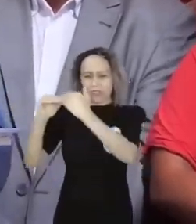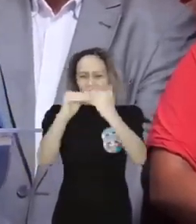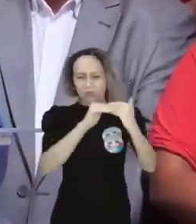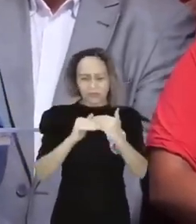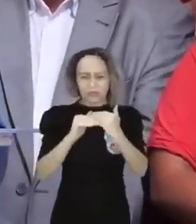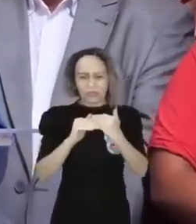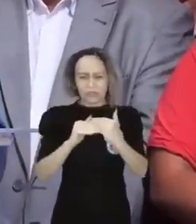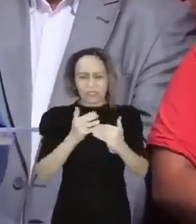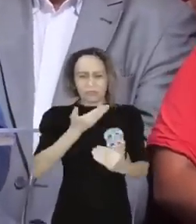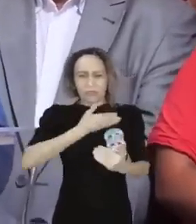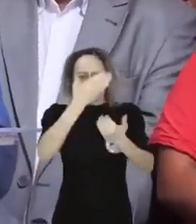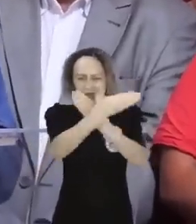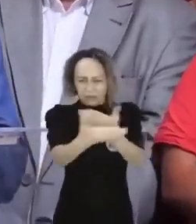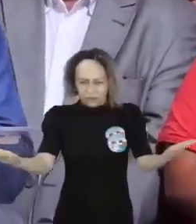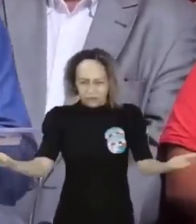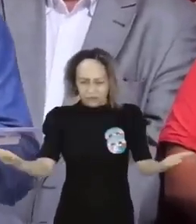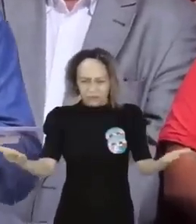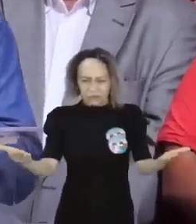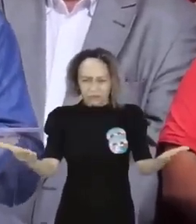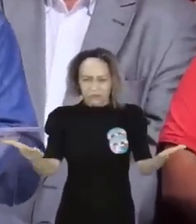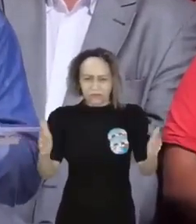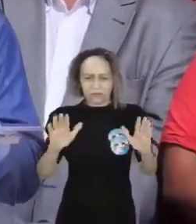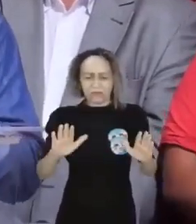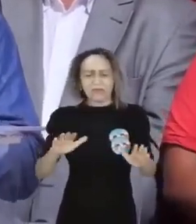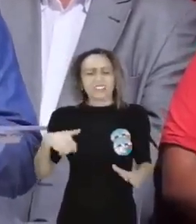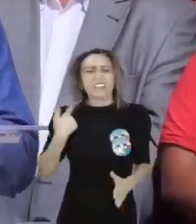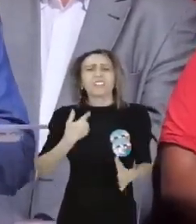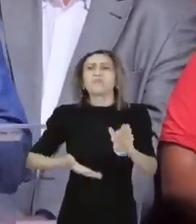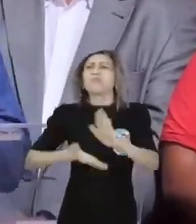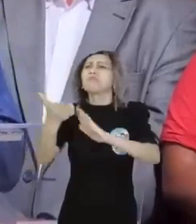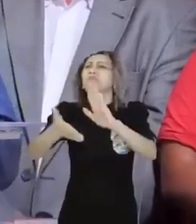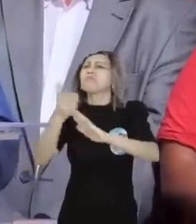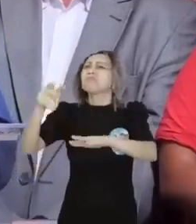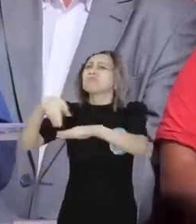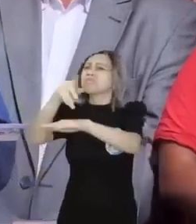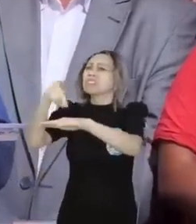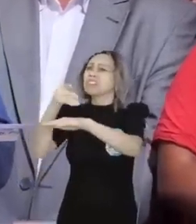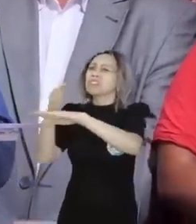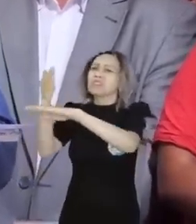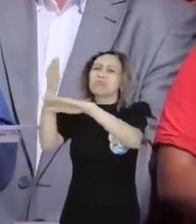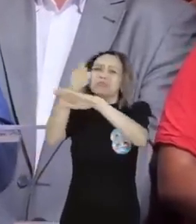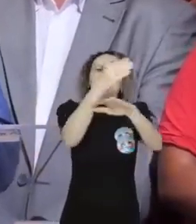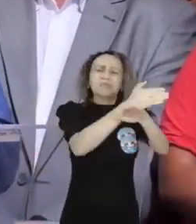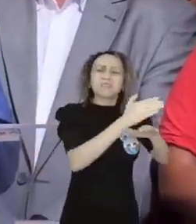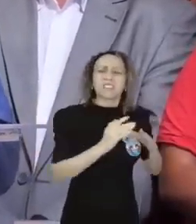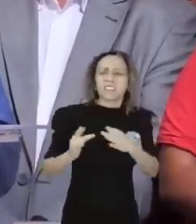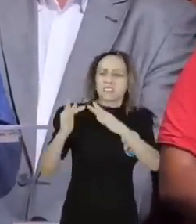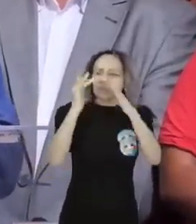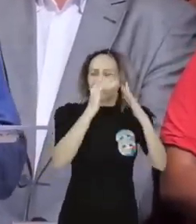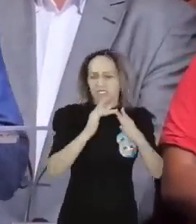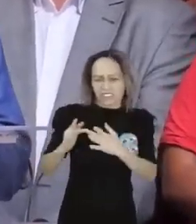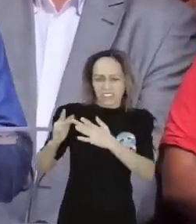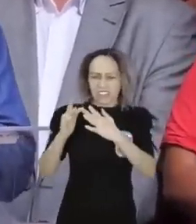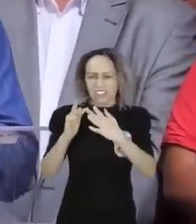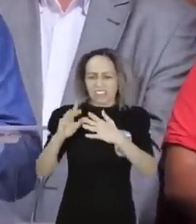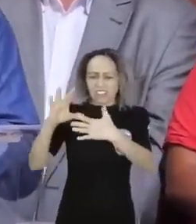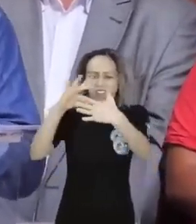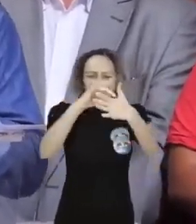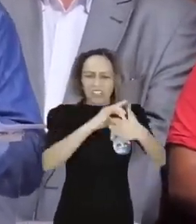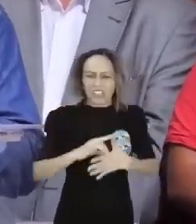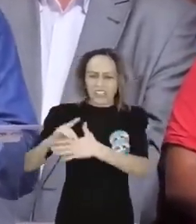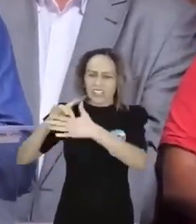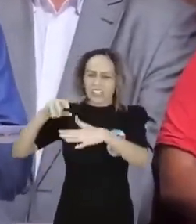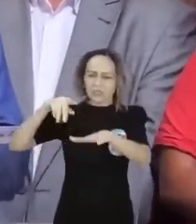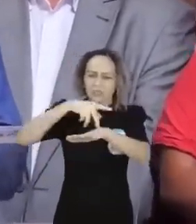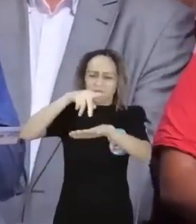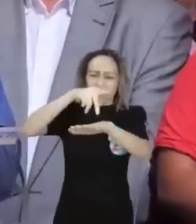amigas, nas minhas viagens internacionais e nos contatos que tenho mantido com líderes de diversos países,